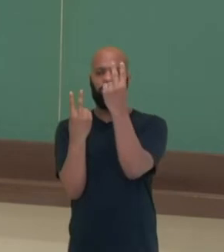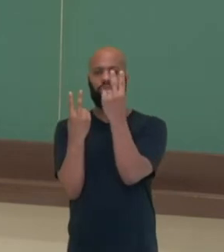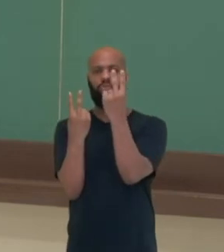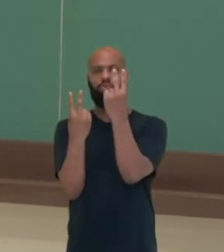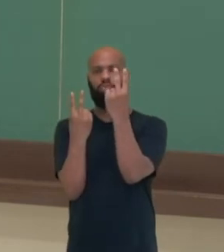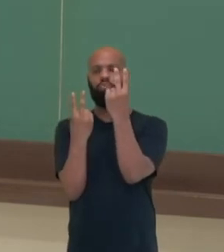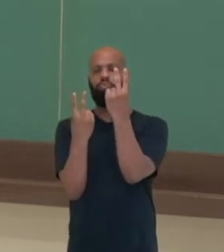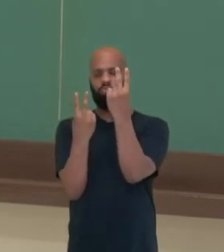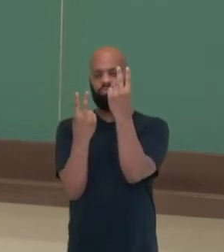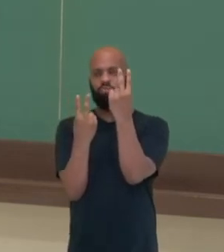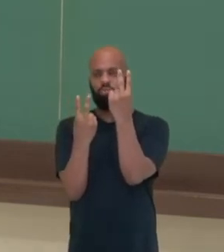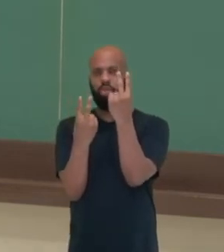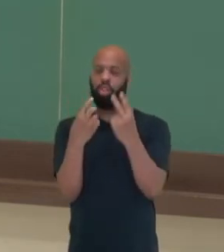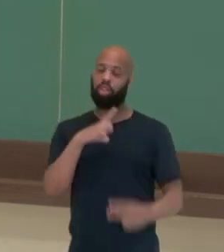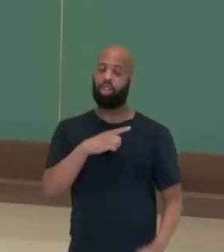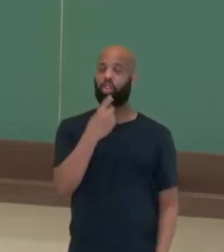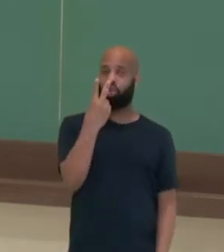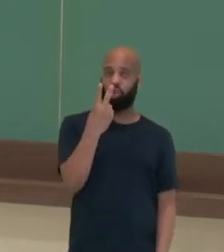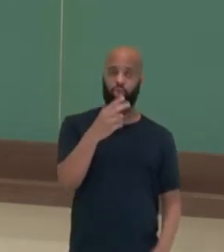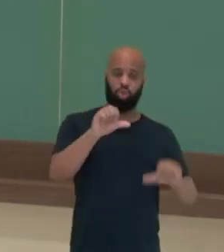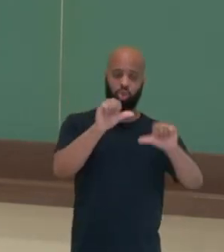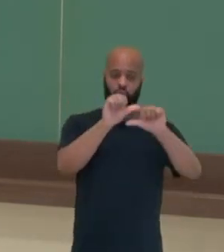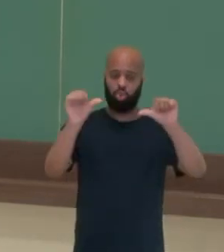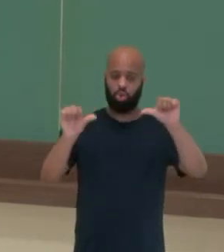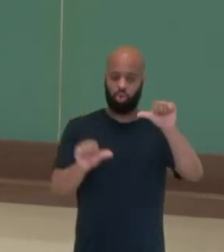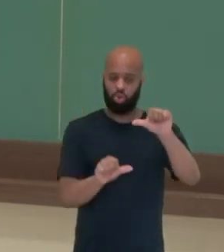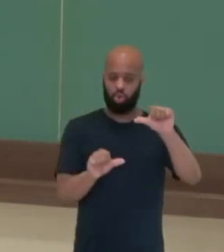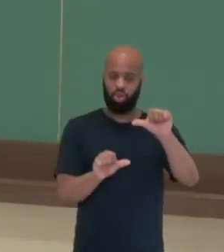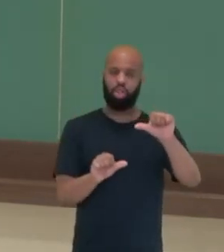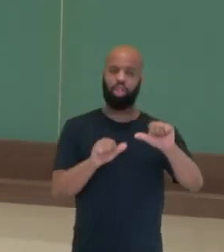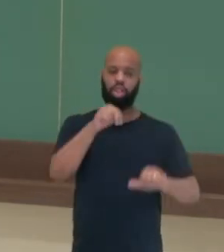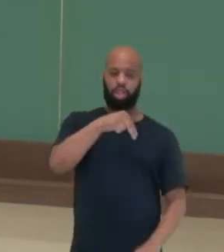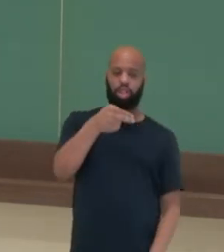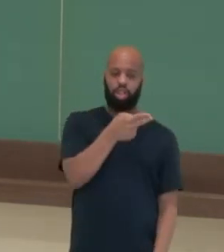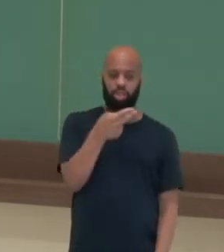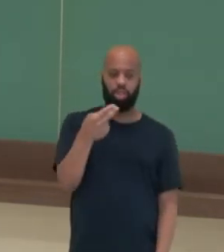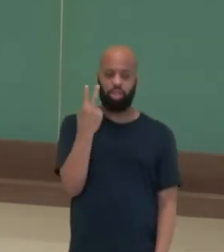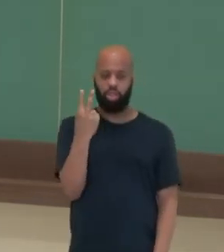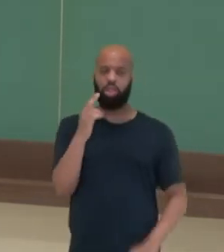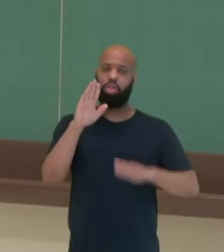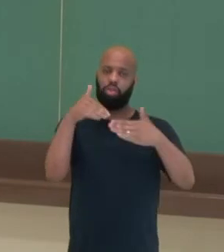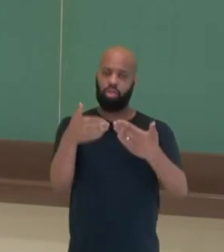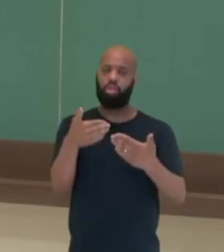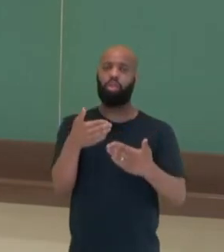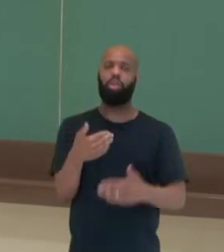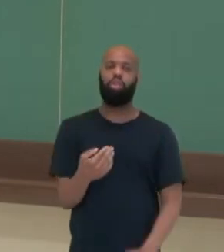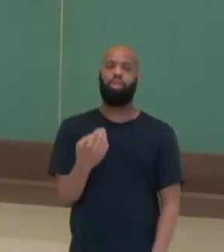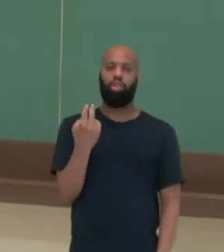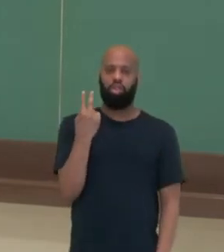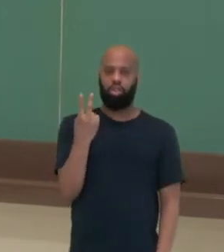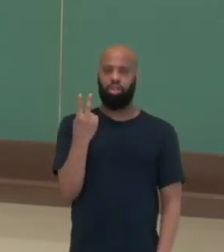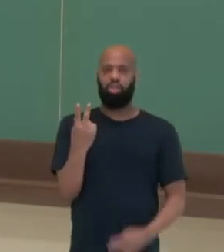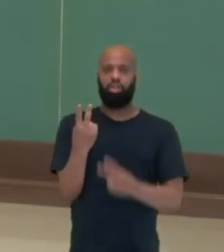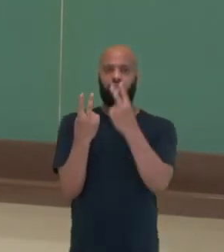2 carbonos assimétricos, o N é igual a 2. Então, 2 elevado a 2, 4.